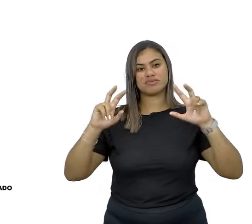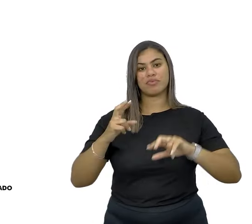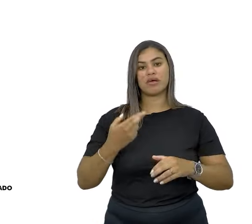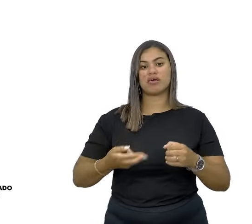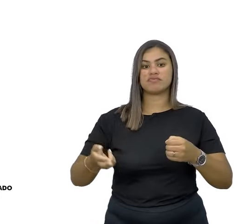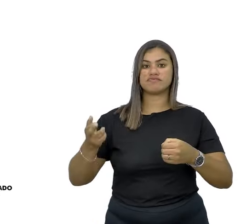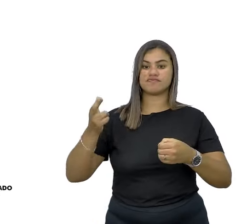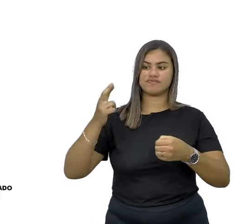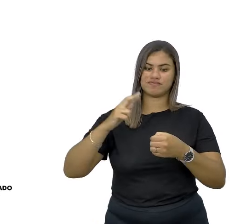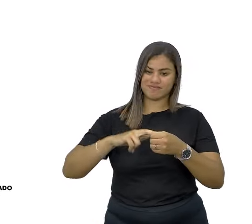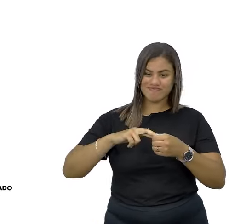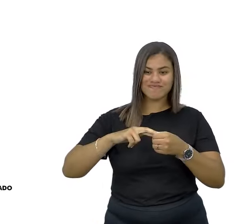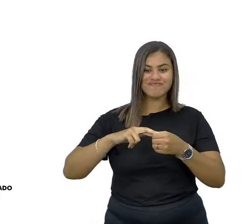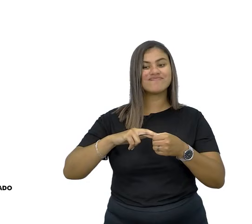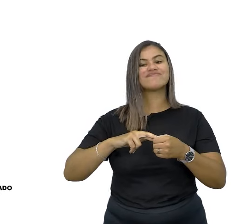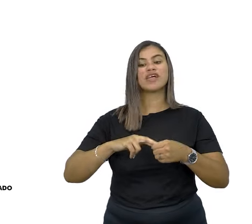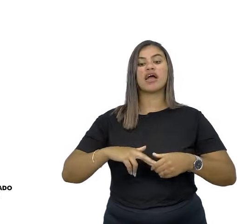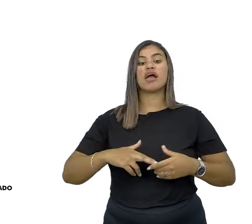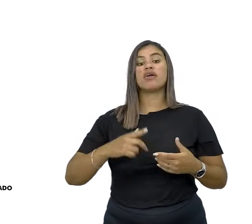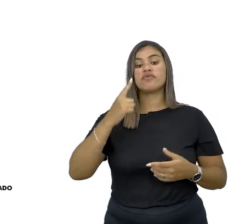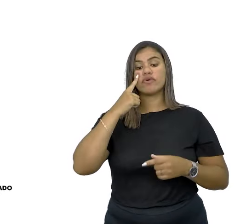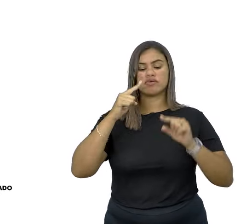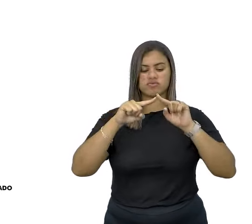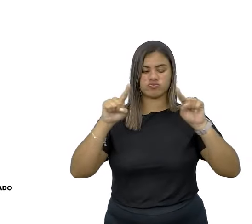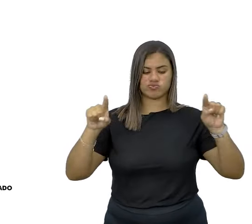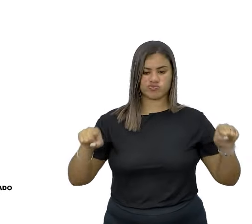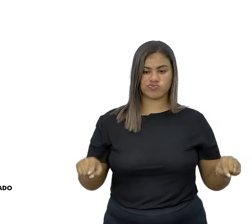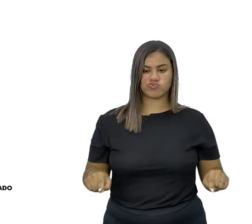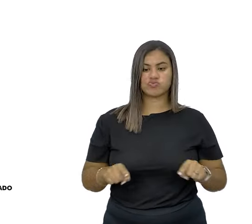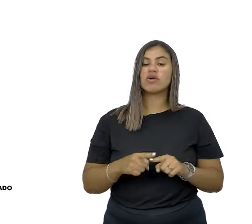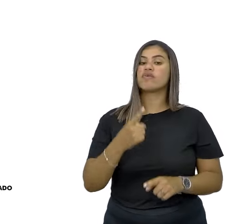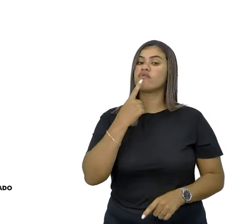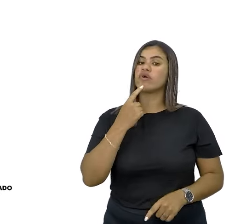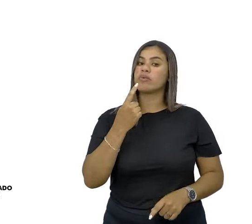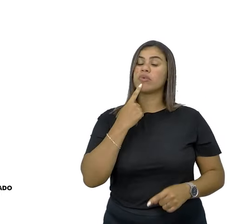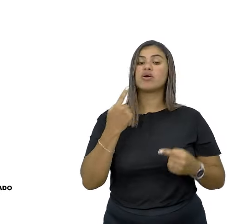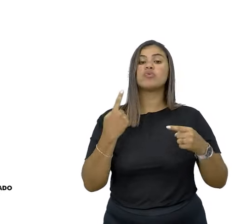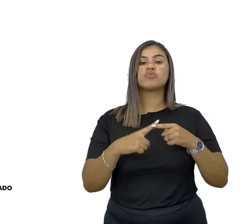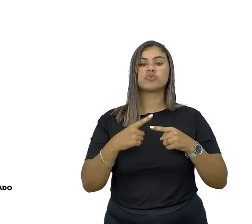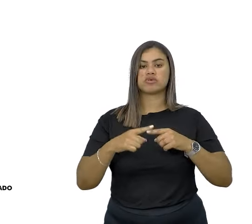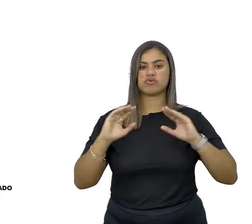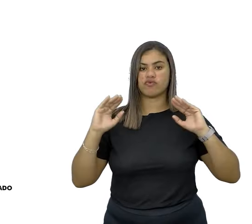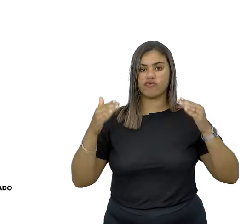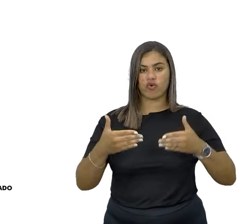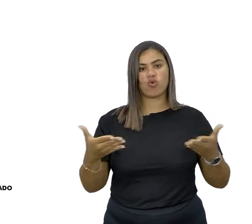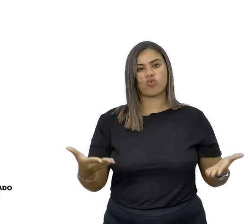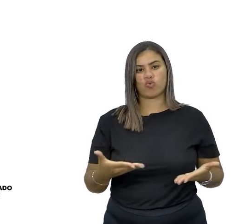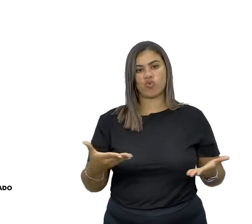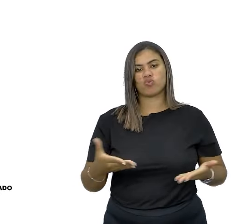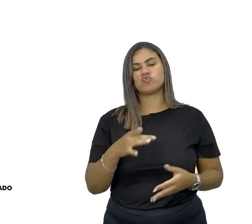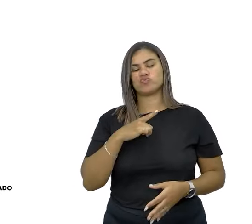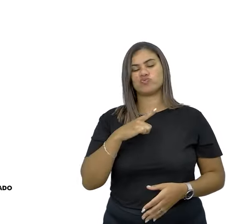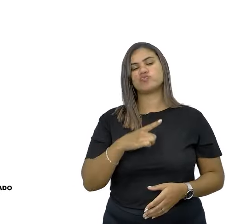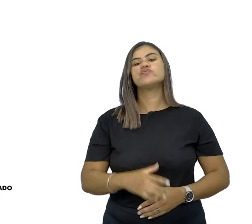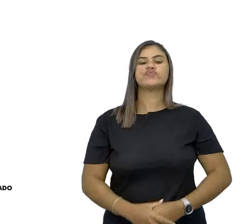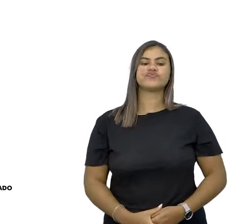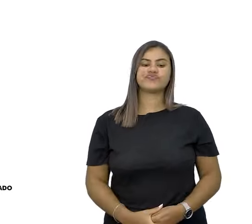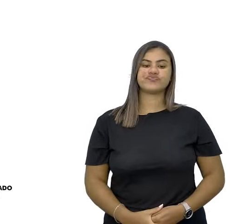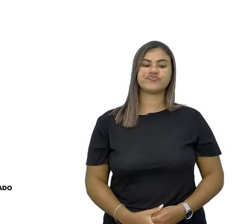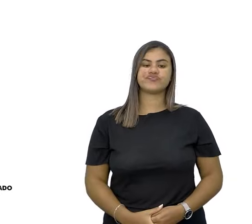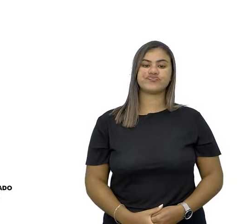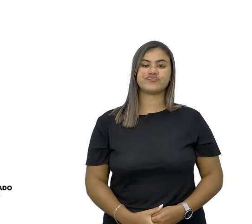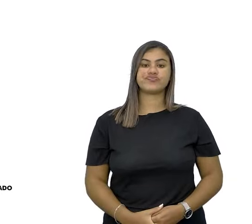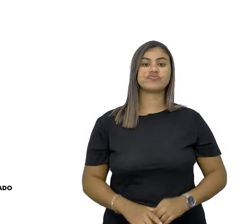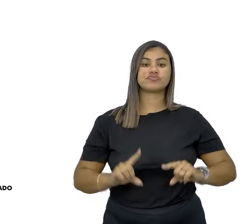E vejam que está destacado em vermelho, porque é nela que a gente vai focar a discussão a partir de agora, tá?